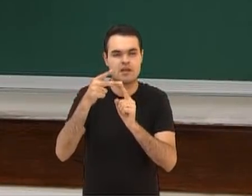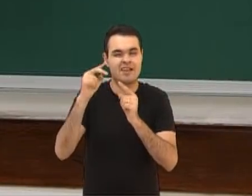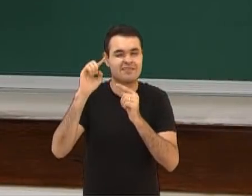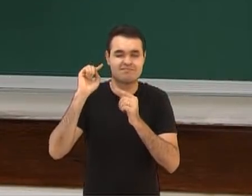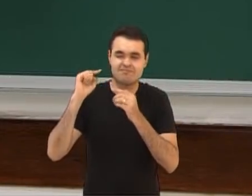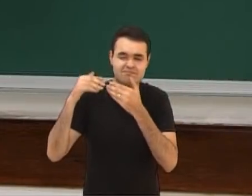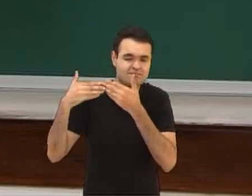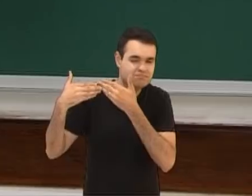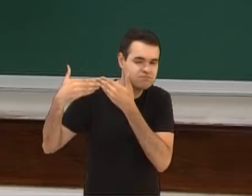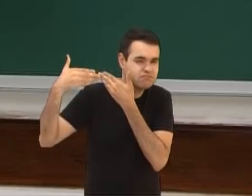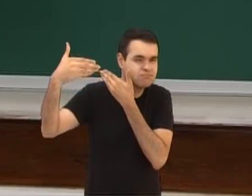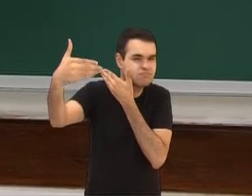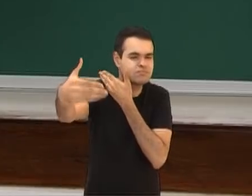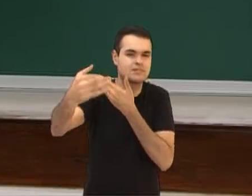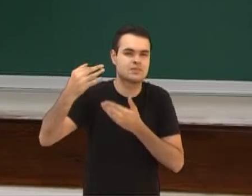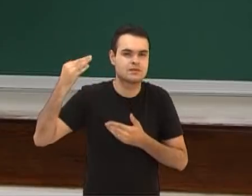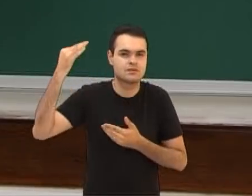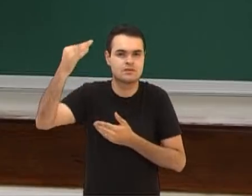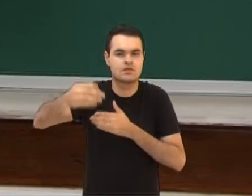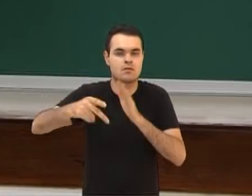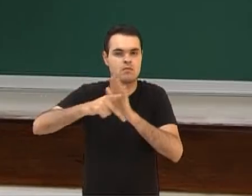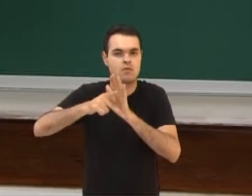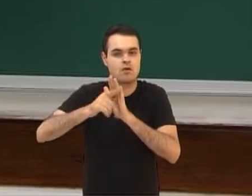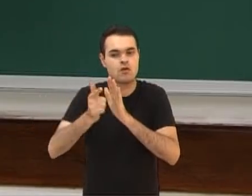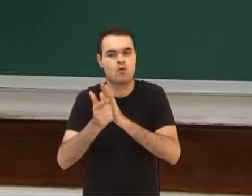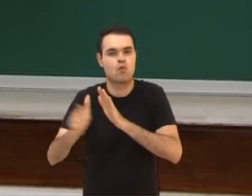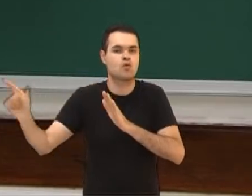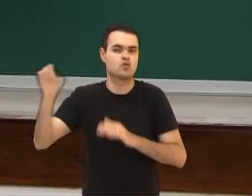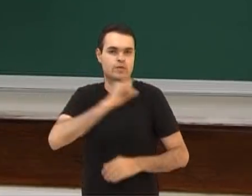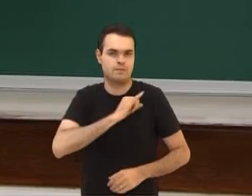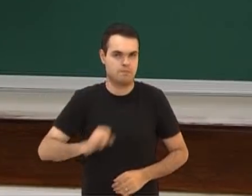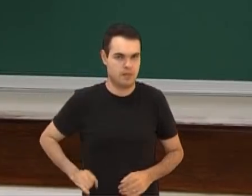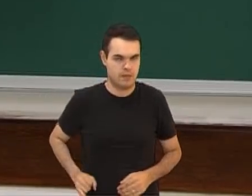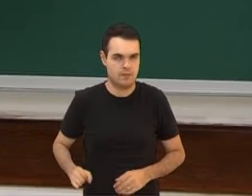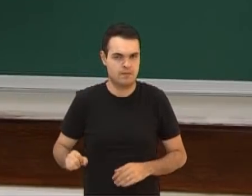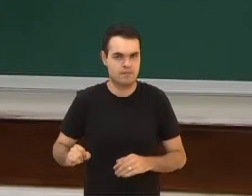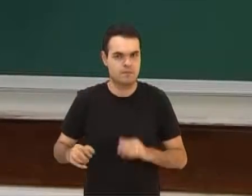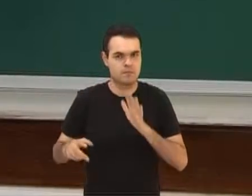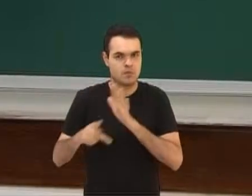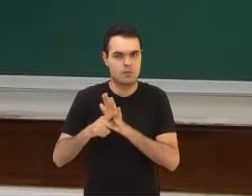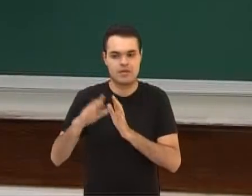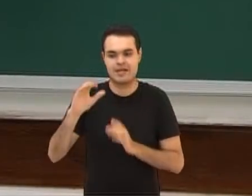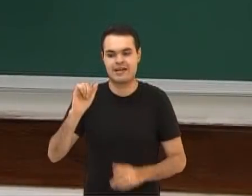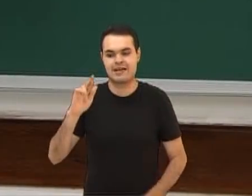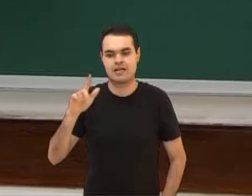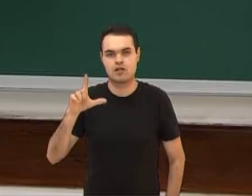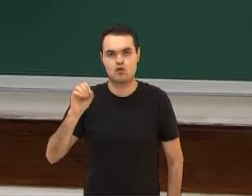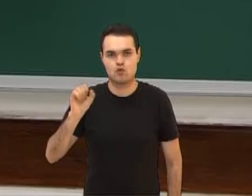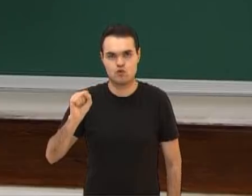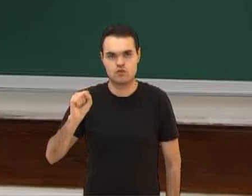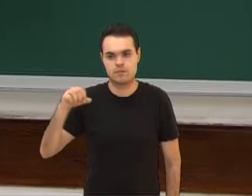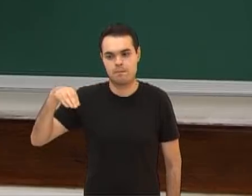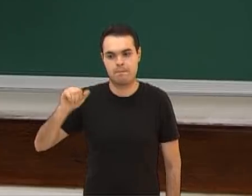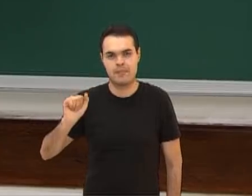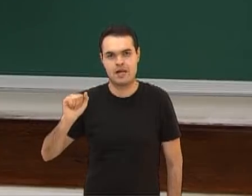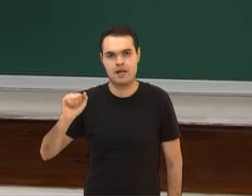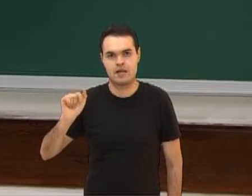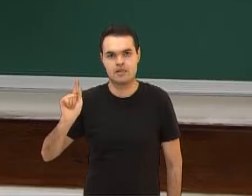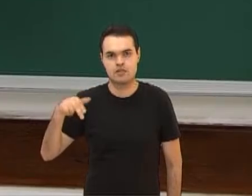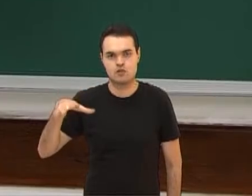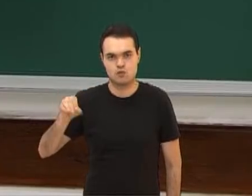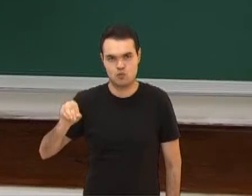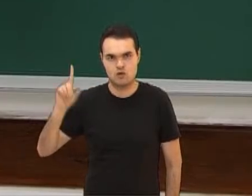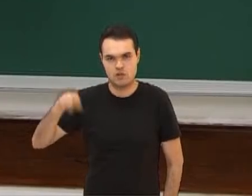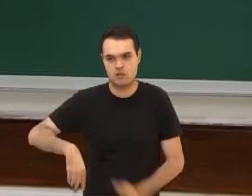ver lá no Império Carolíngio, né? Que você vai ver, feito por Carlos Magno, né? Era um termo